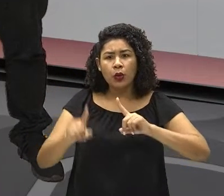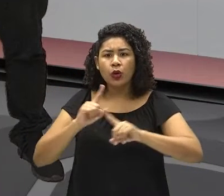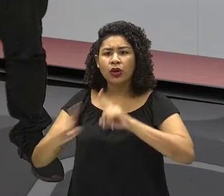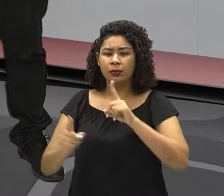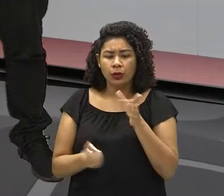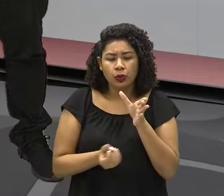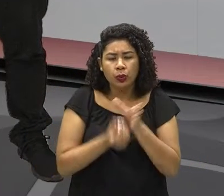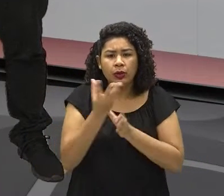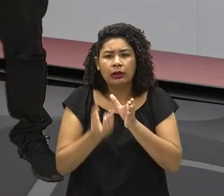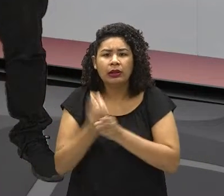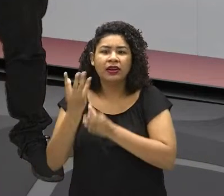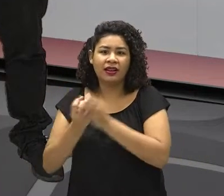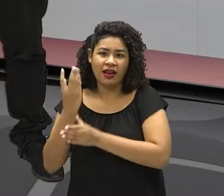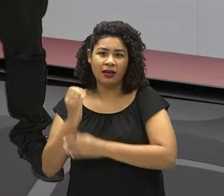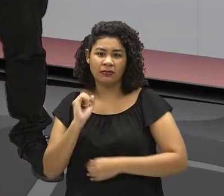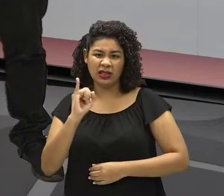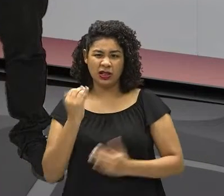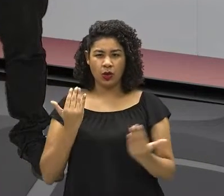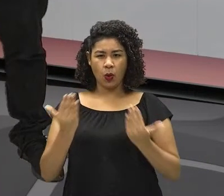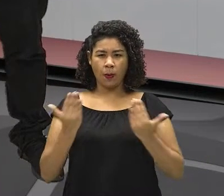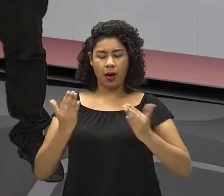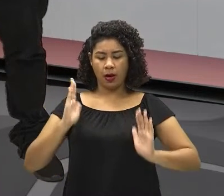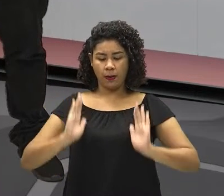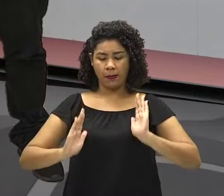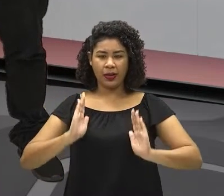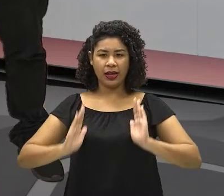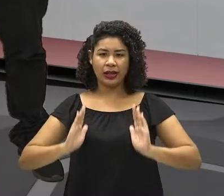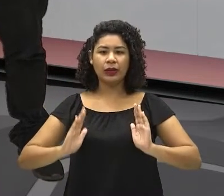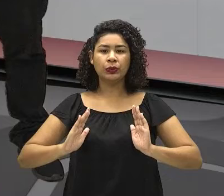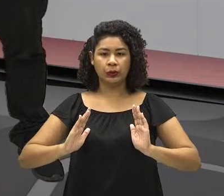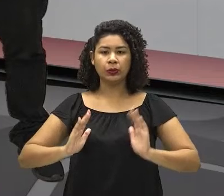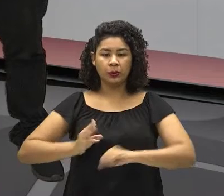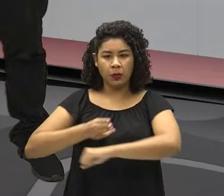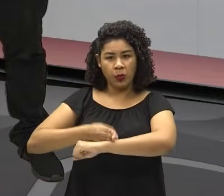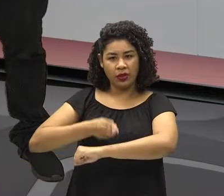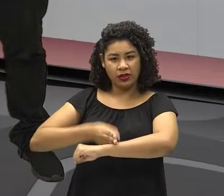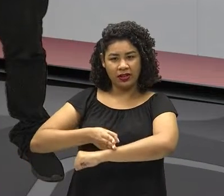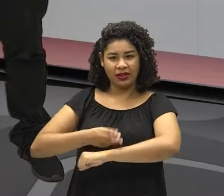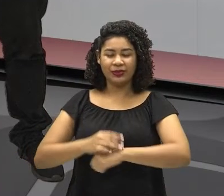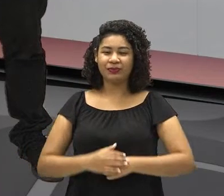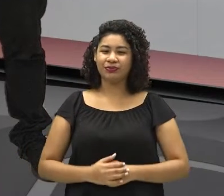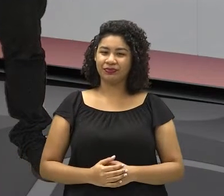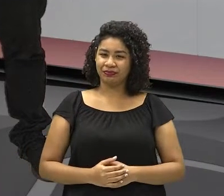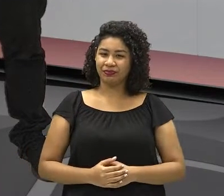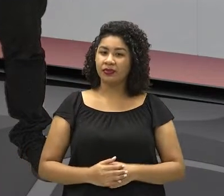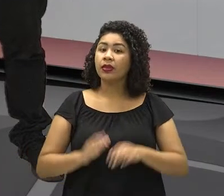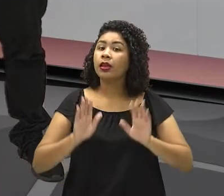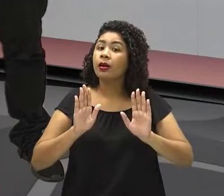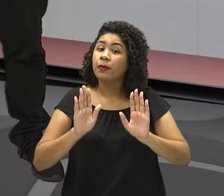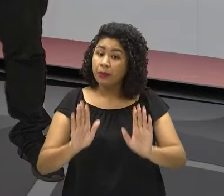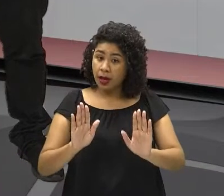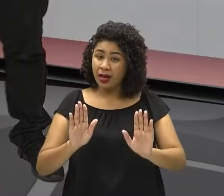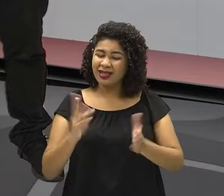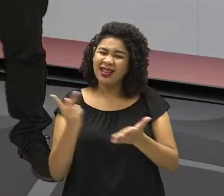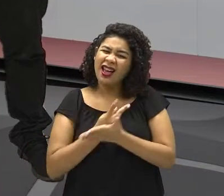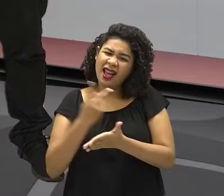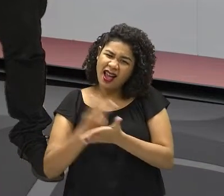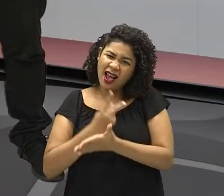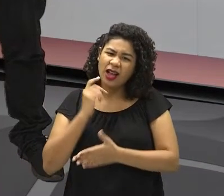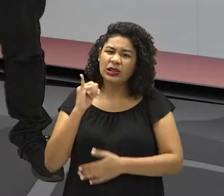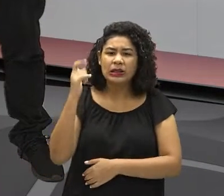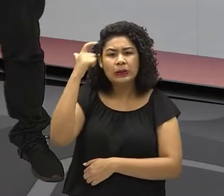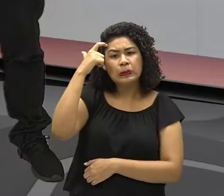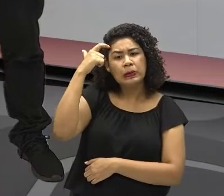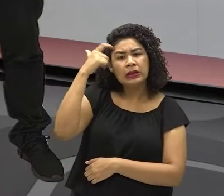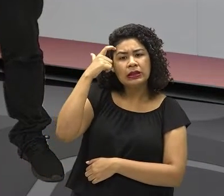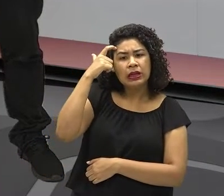coisa quanto durante a chamada Idade Moderna, mas é errôneo também da nossa parte a gente pensar